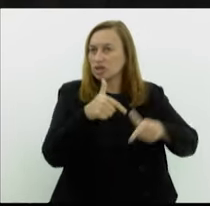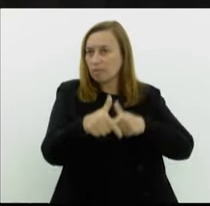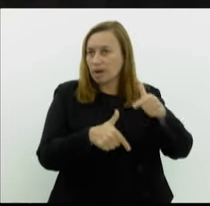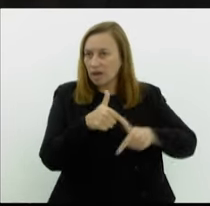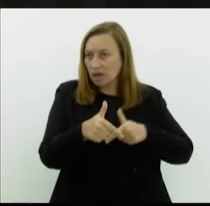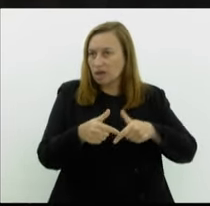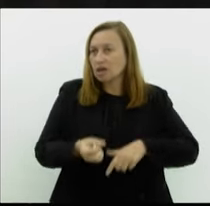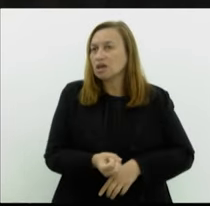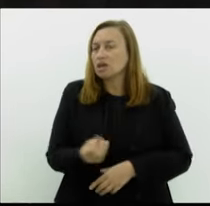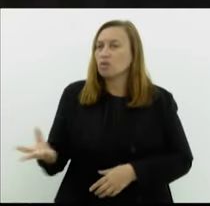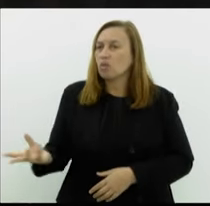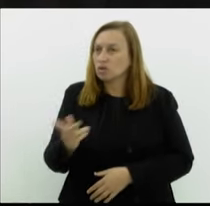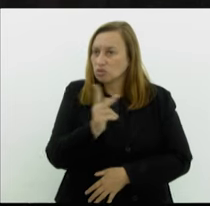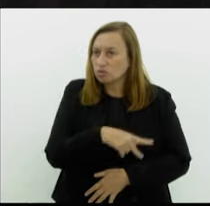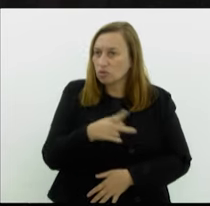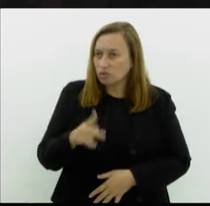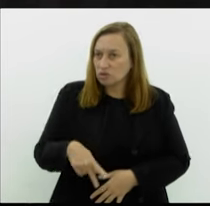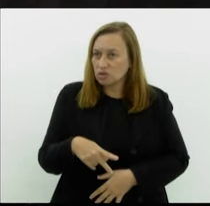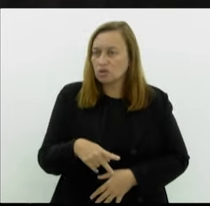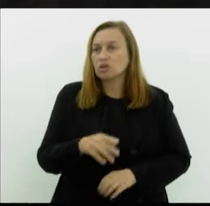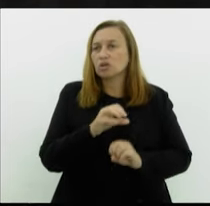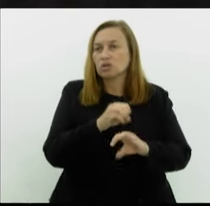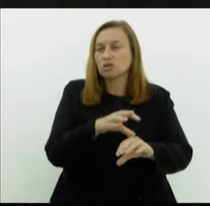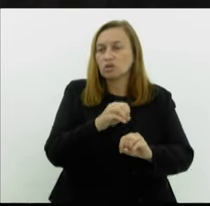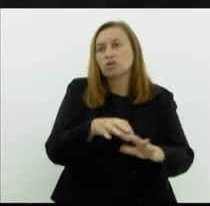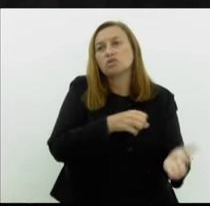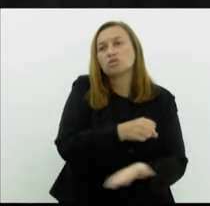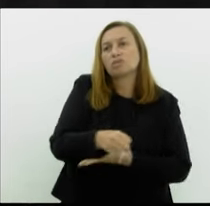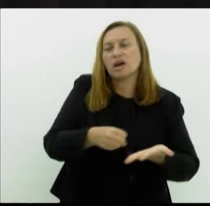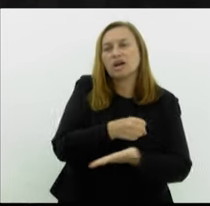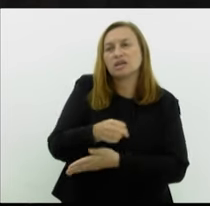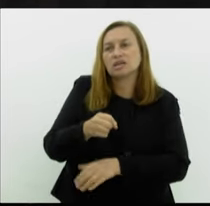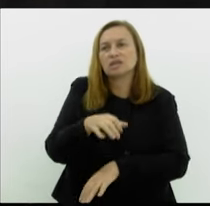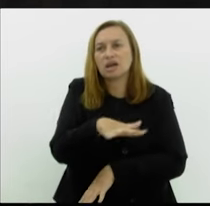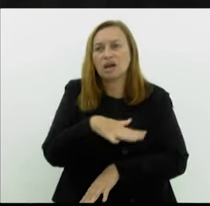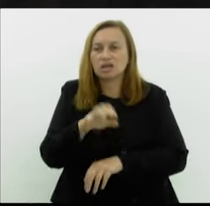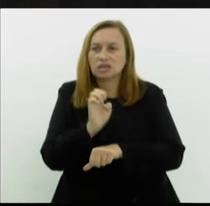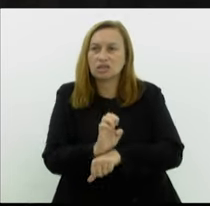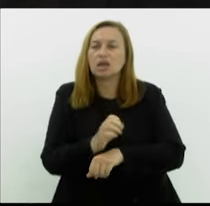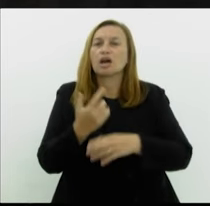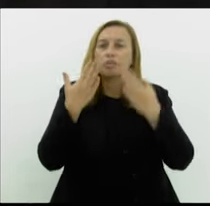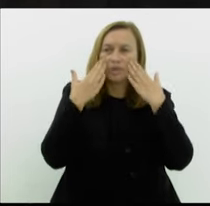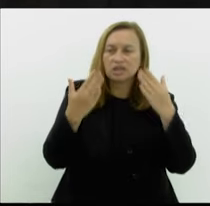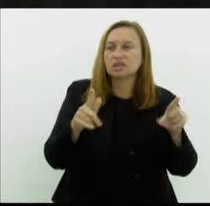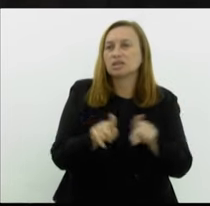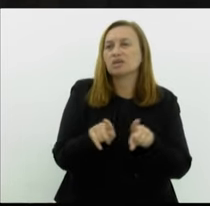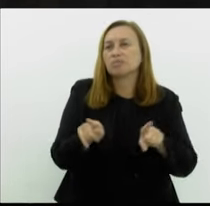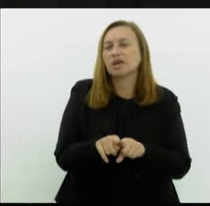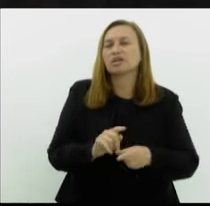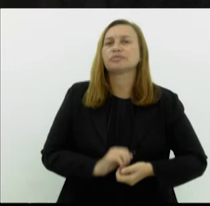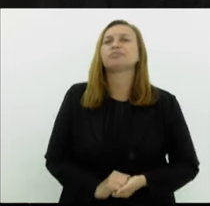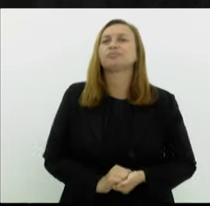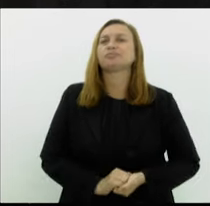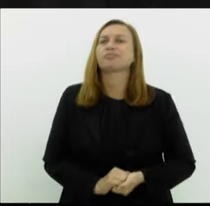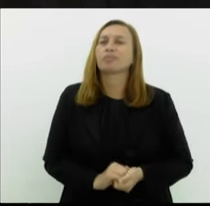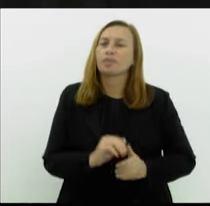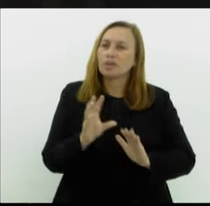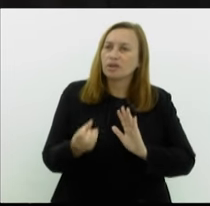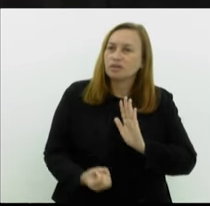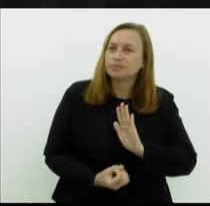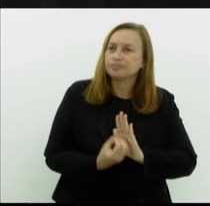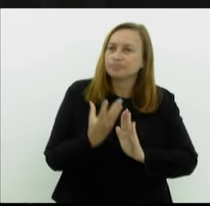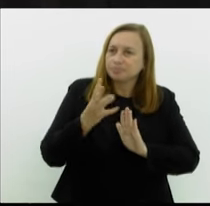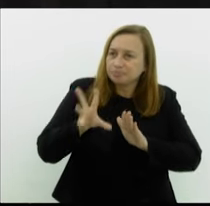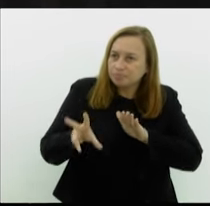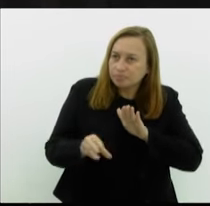enquanto professoras e professores do ensino básico na rede estadual. Nós apresentamos também, portanto, uma emenda aqui, nós, a